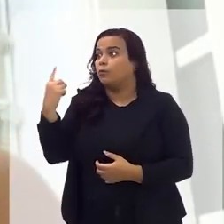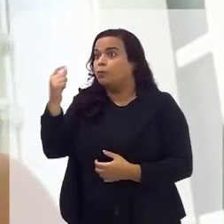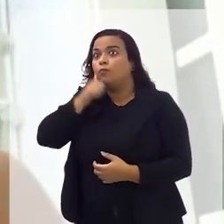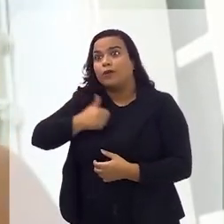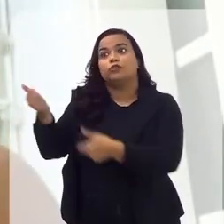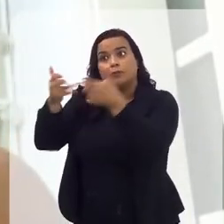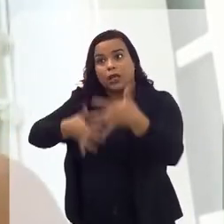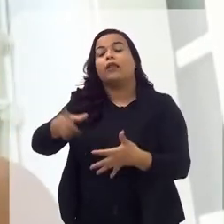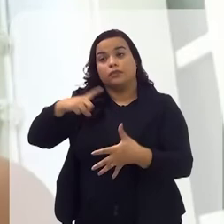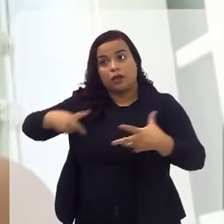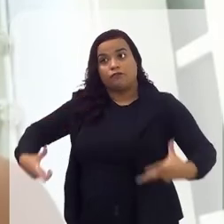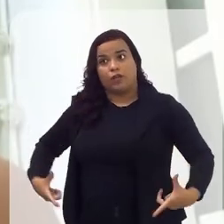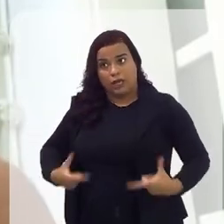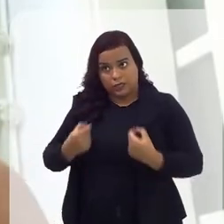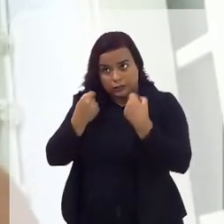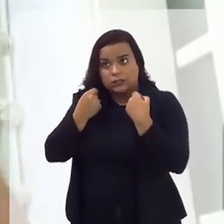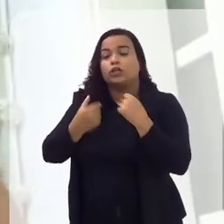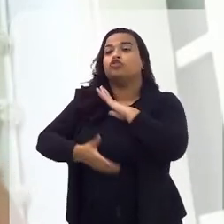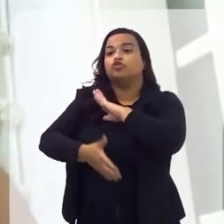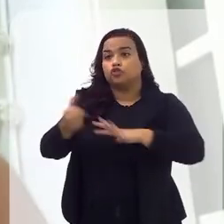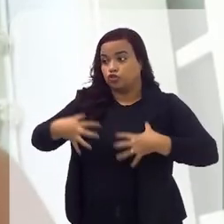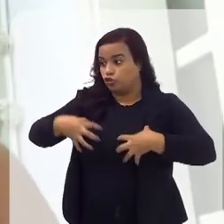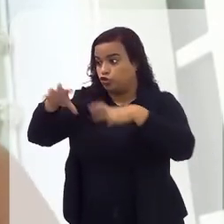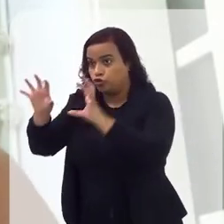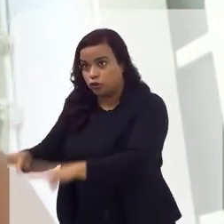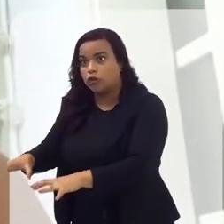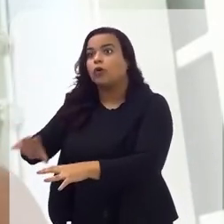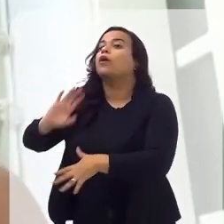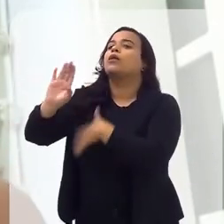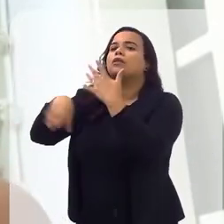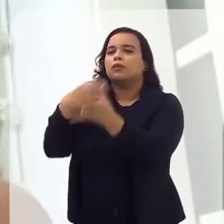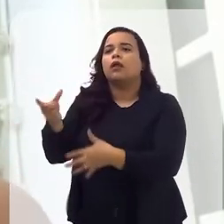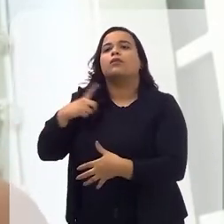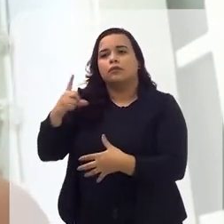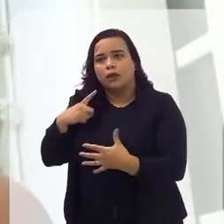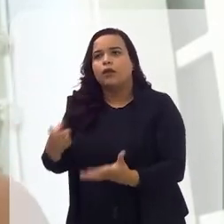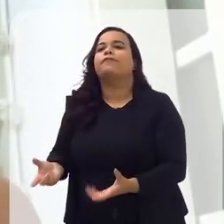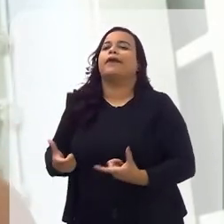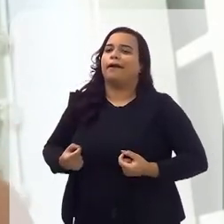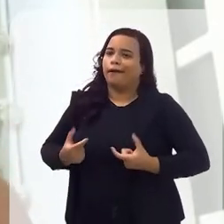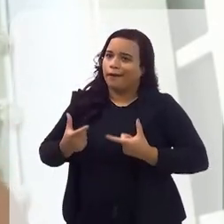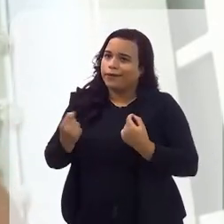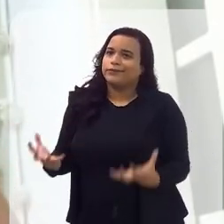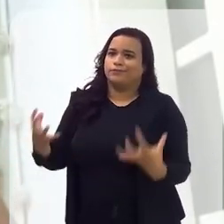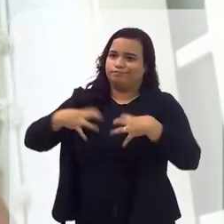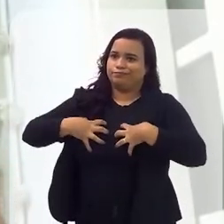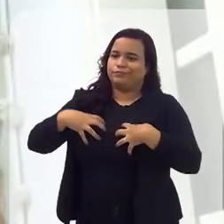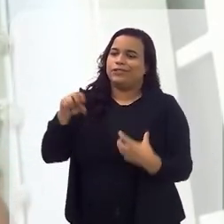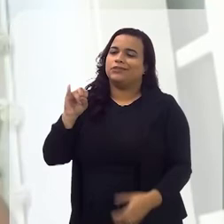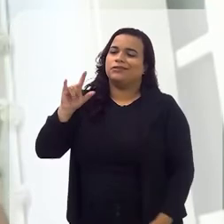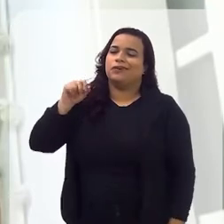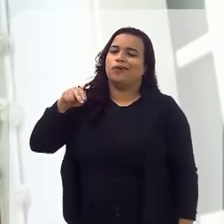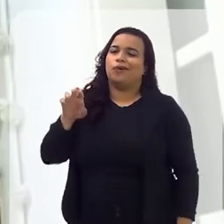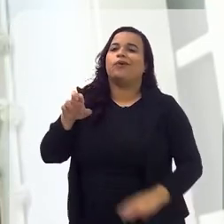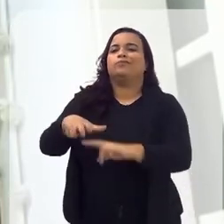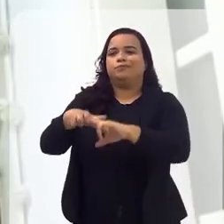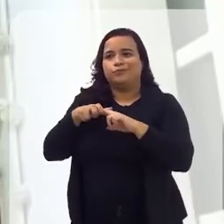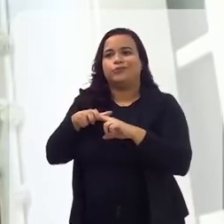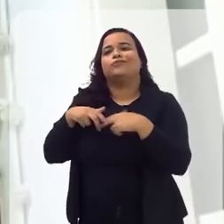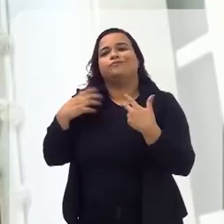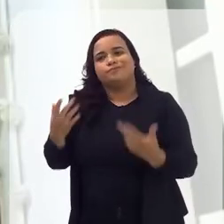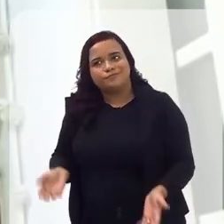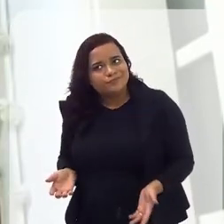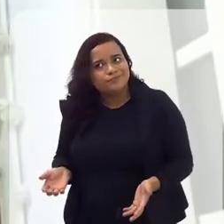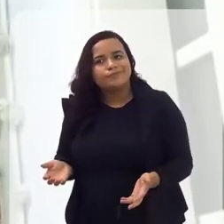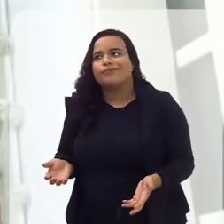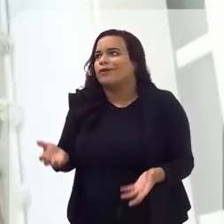exemplo, que ela fala isso, ela teve câncer de mama, retirou o seio, colocou o silicone e teve um câncer de linfoma, que é o BALCL, causado pelo Meu silicone. Então,